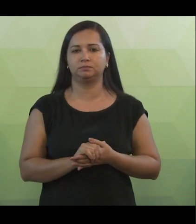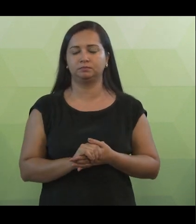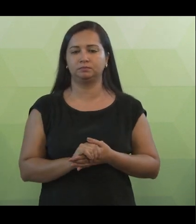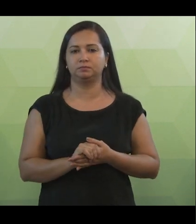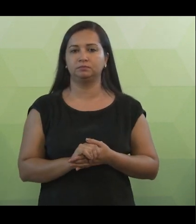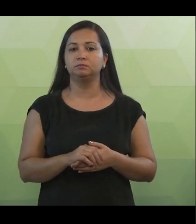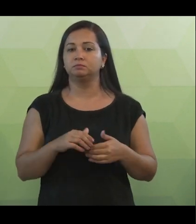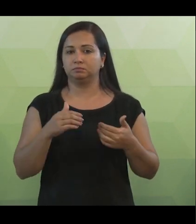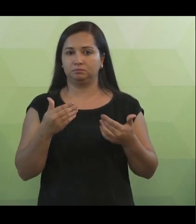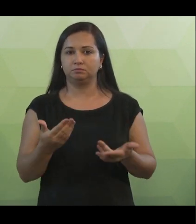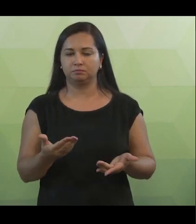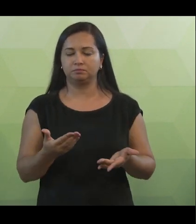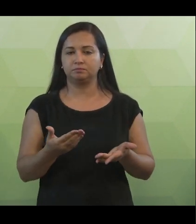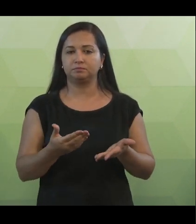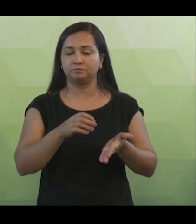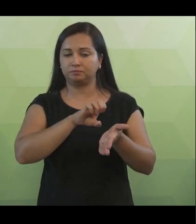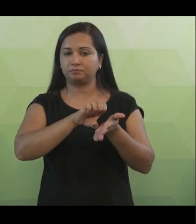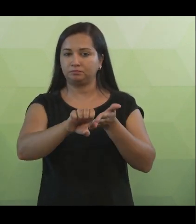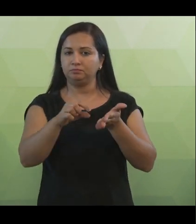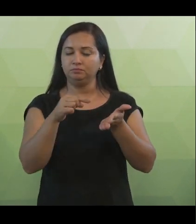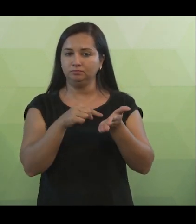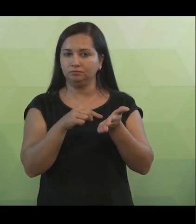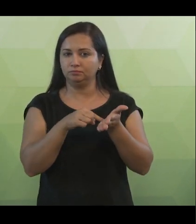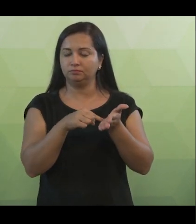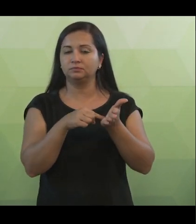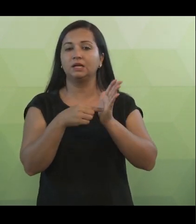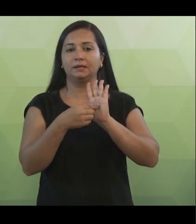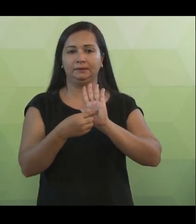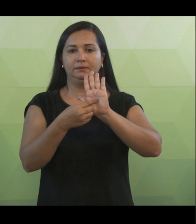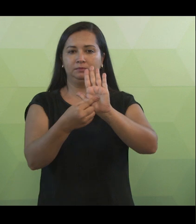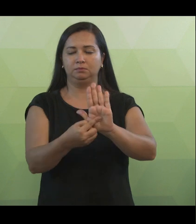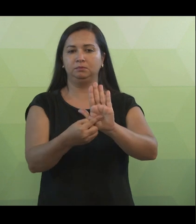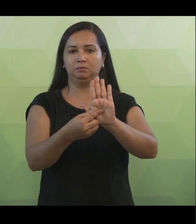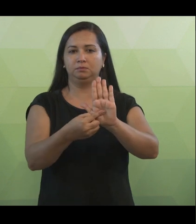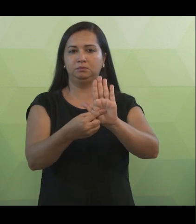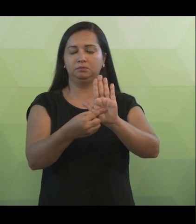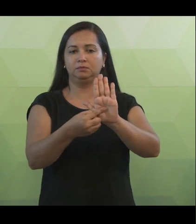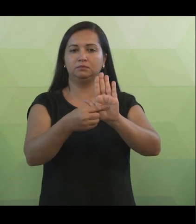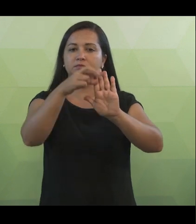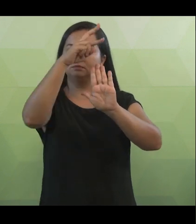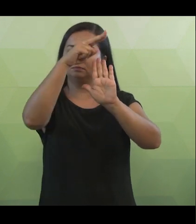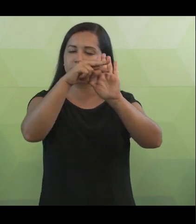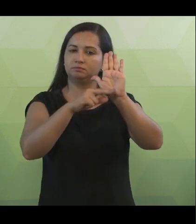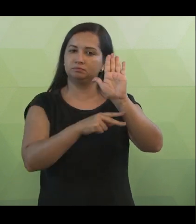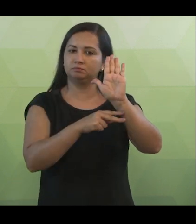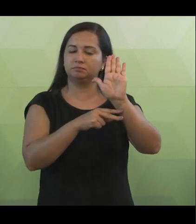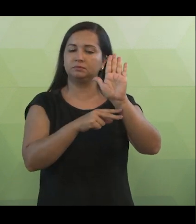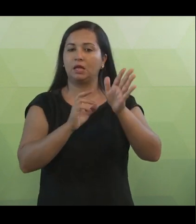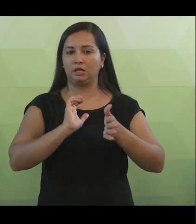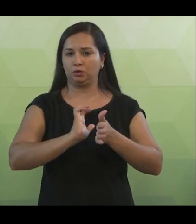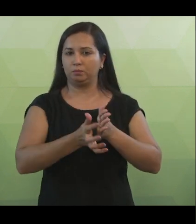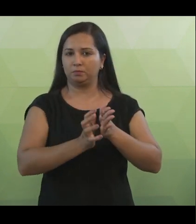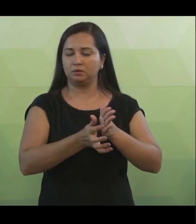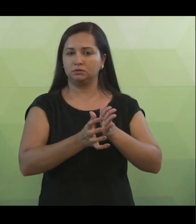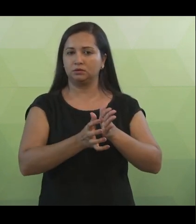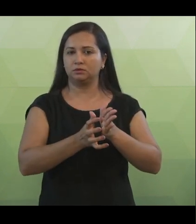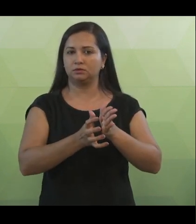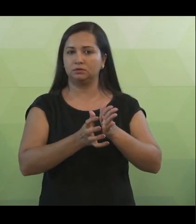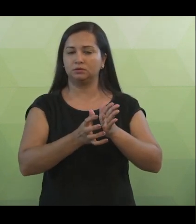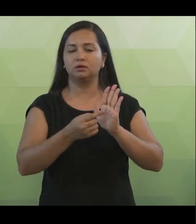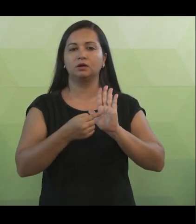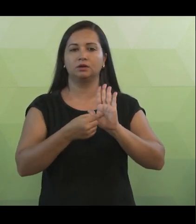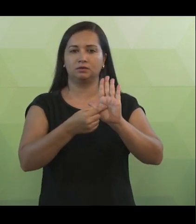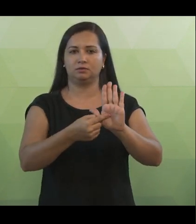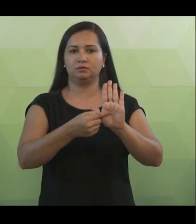Essa marcação simplesmente irá passar os dados para o modal, ou seja, irá passar